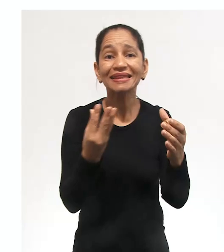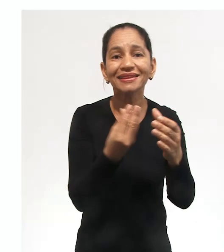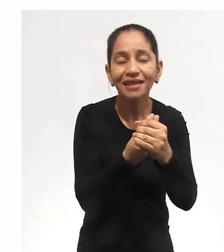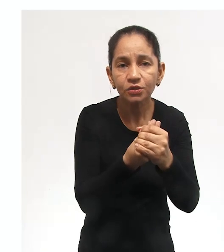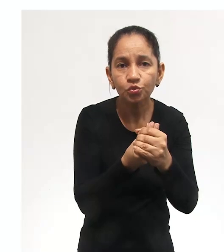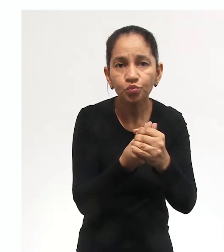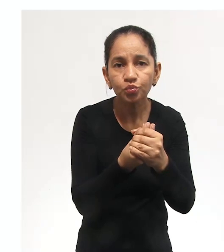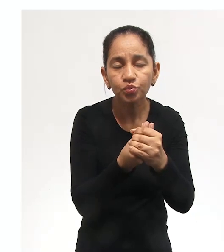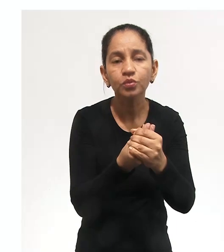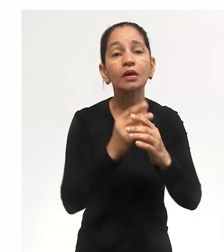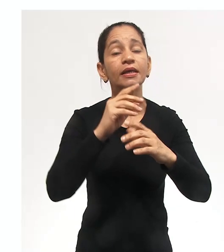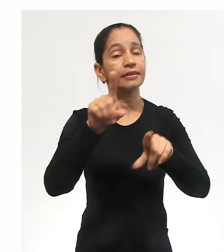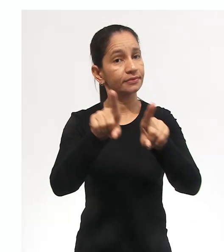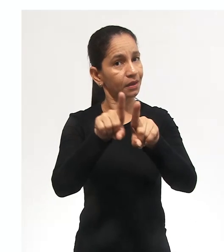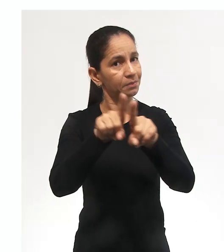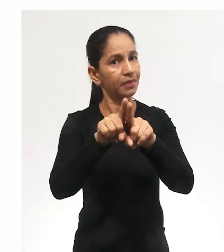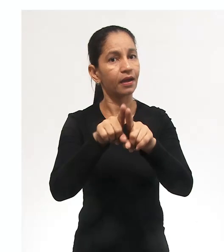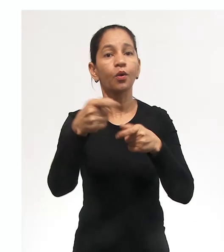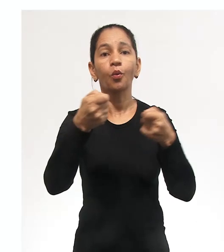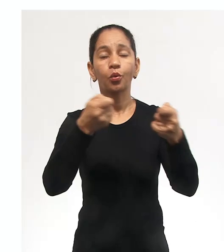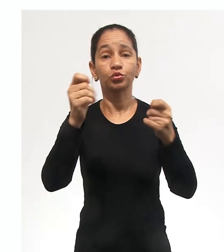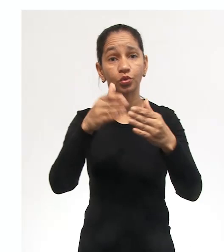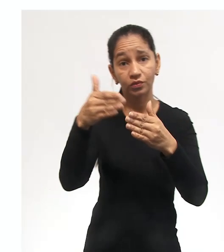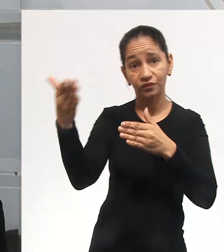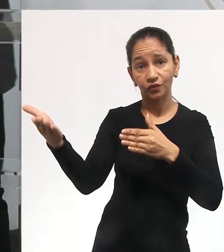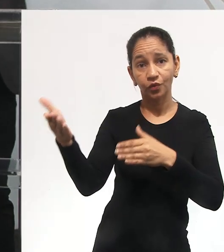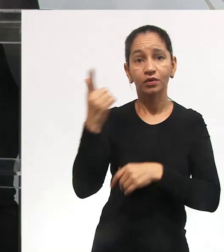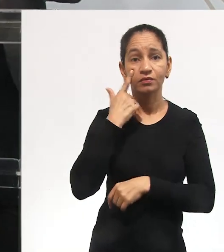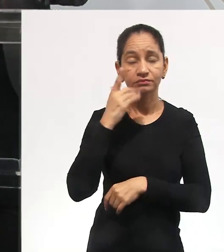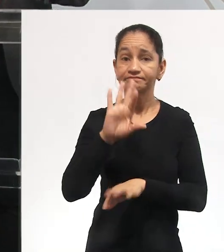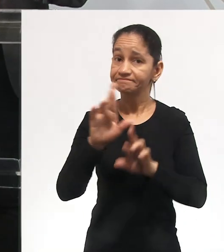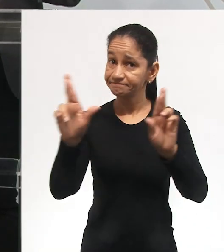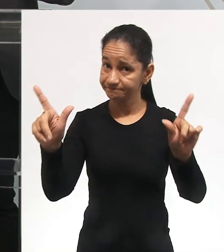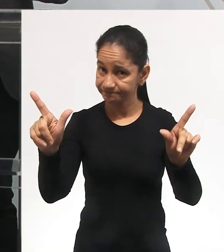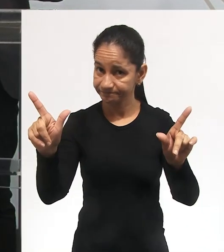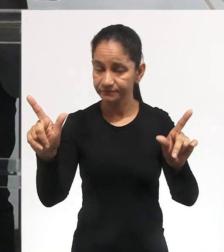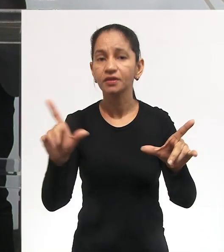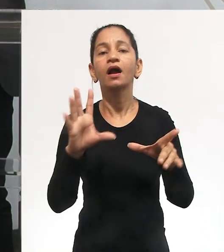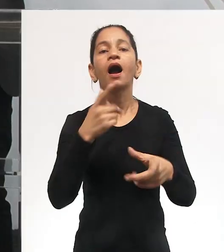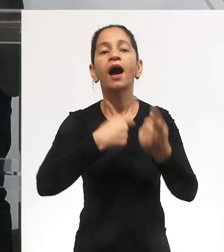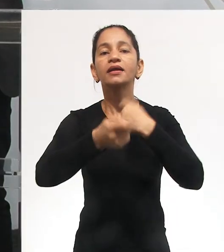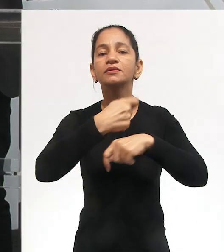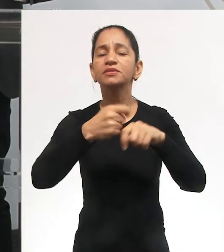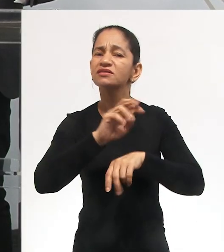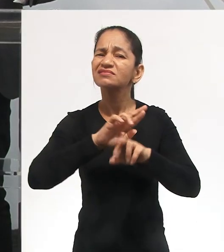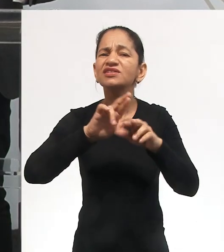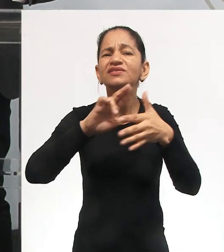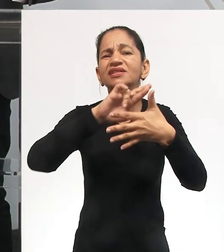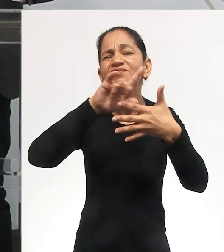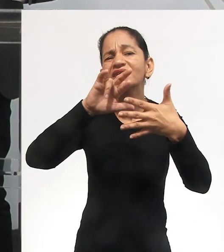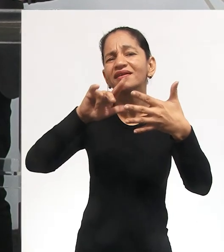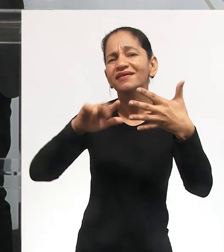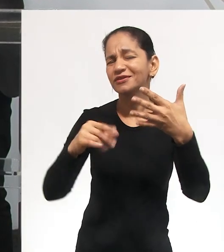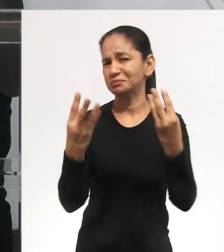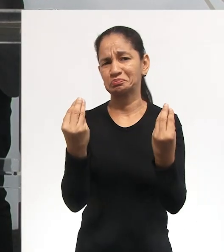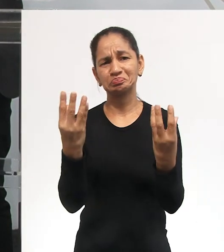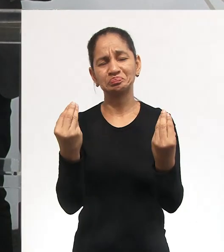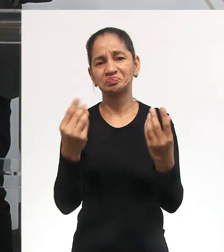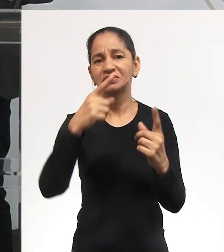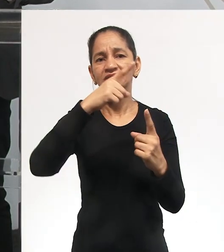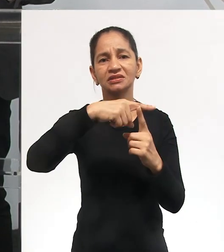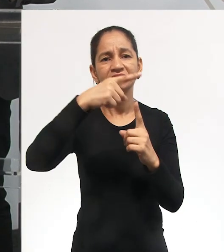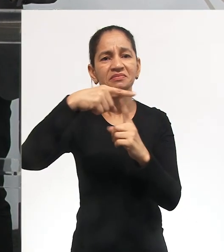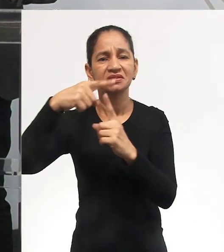do controle externo, tá? Então, gente, olha só, controle administrativo tem dos mais diversos, tá bom? Vários tipos